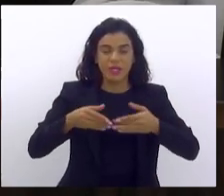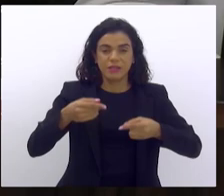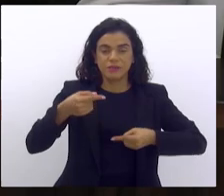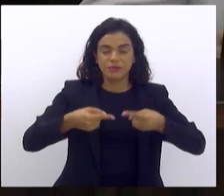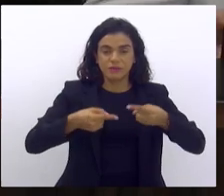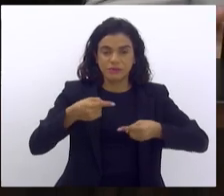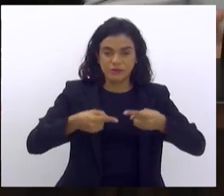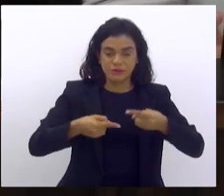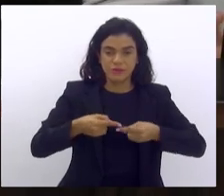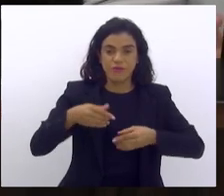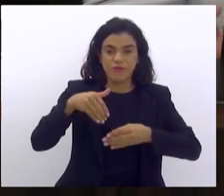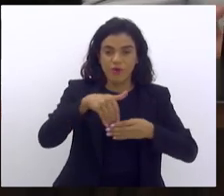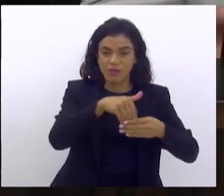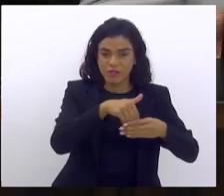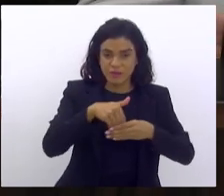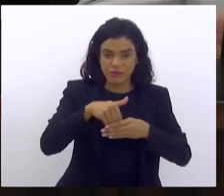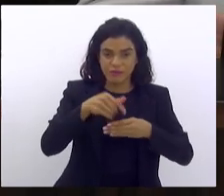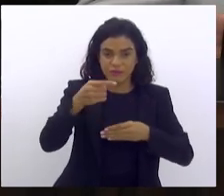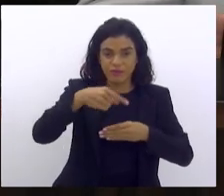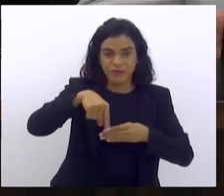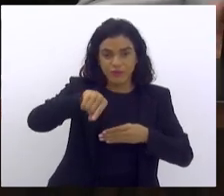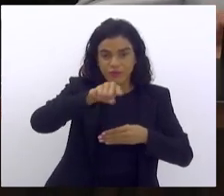discussão.